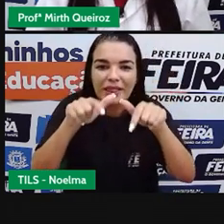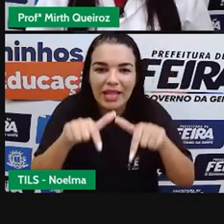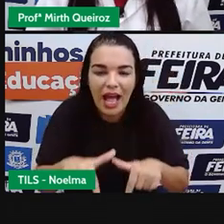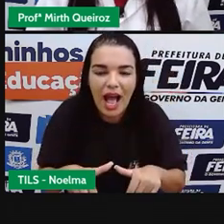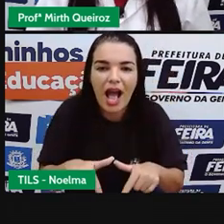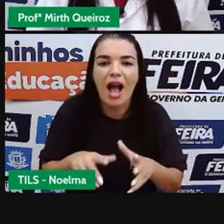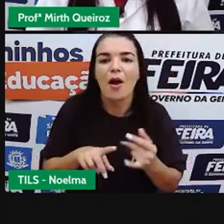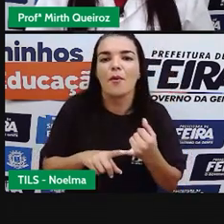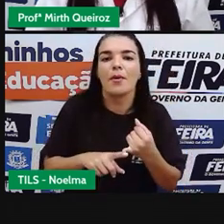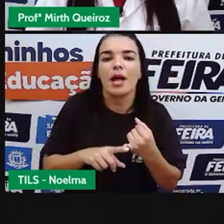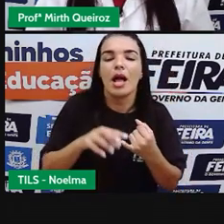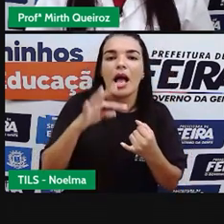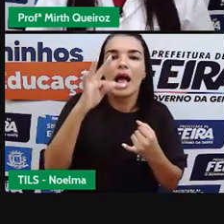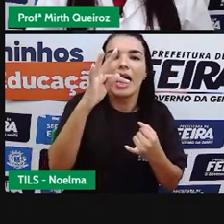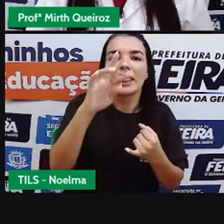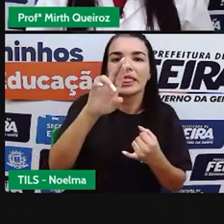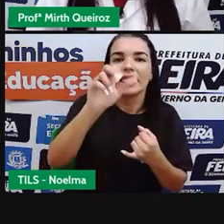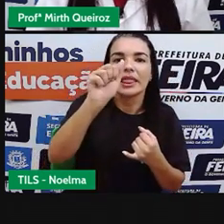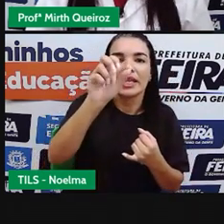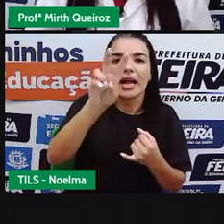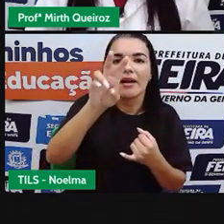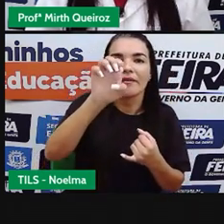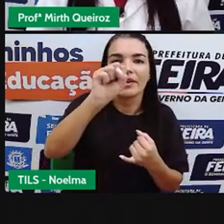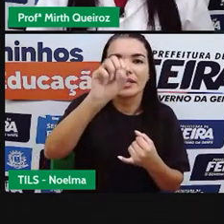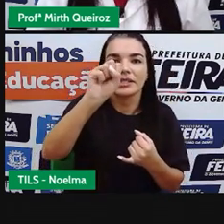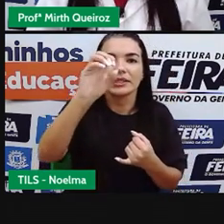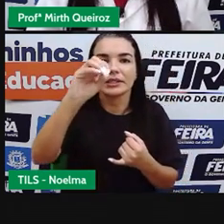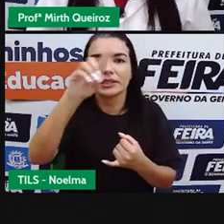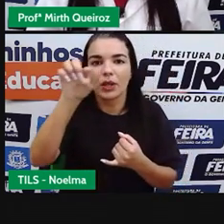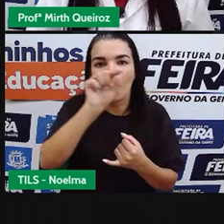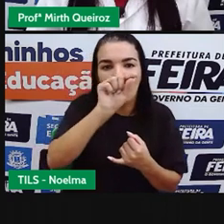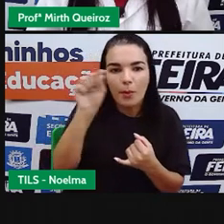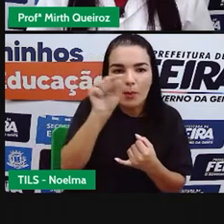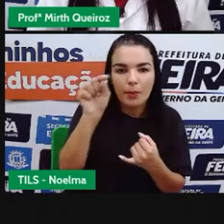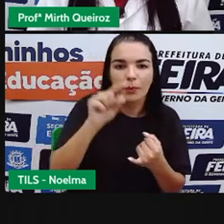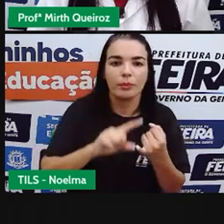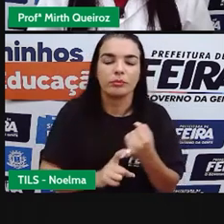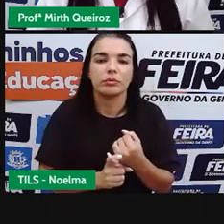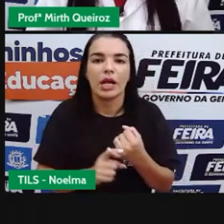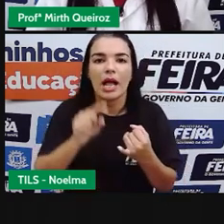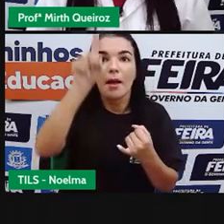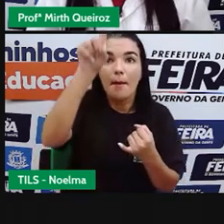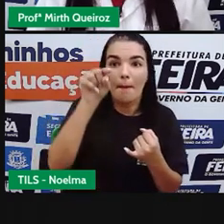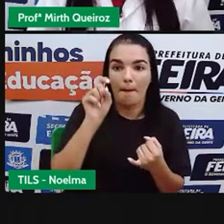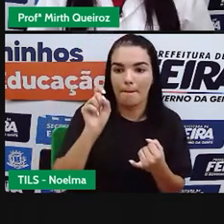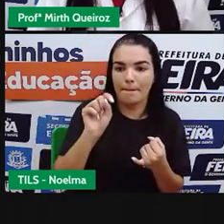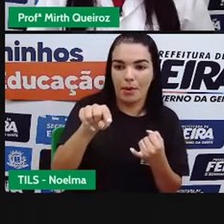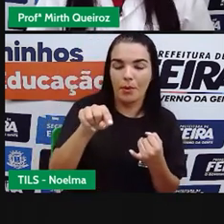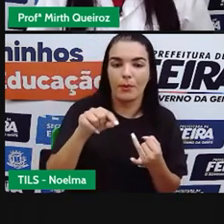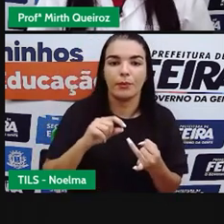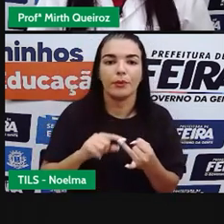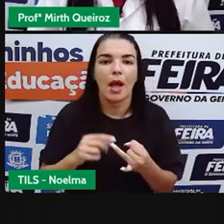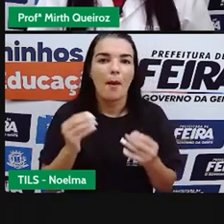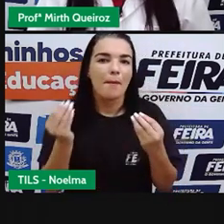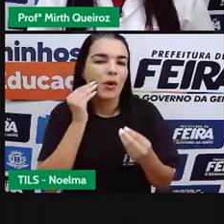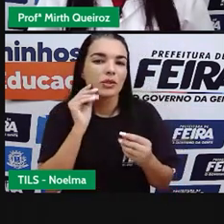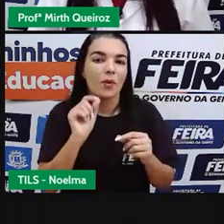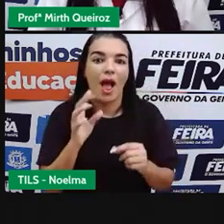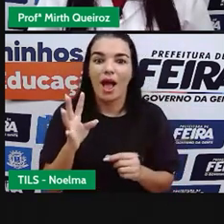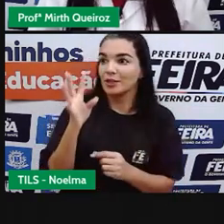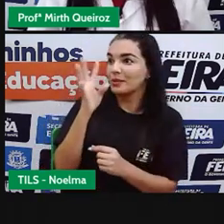que vai indicar a fala de alguém. O ponto de exclamação que vai indicar admiração,